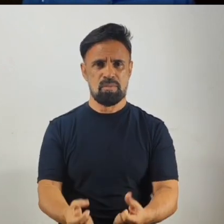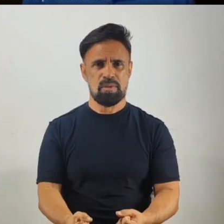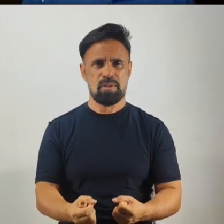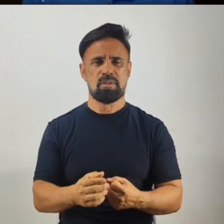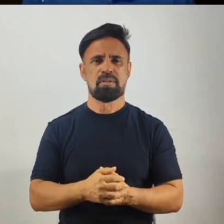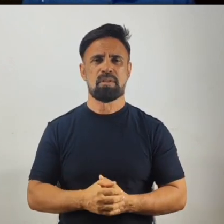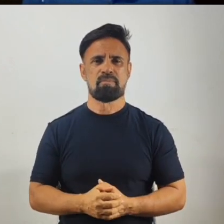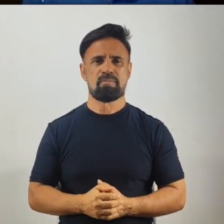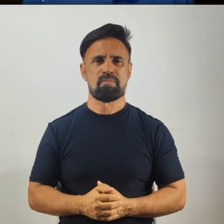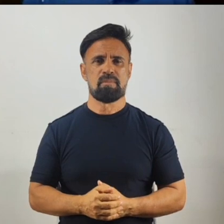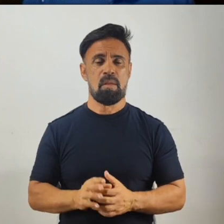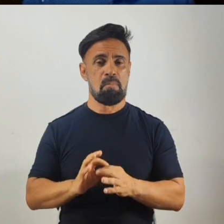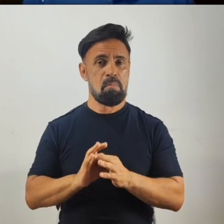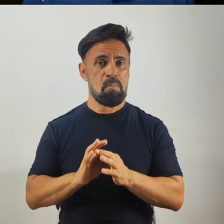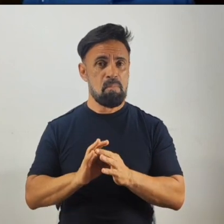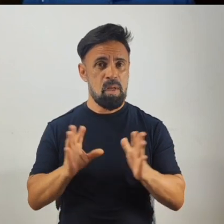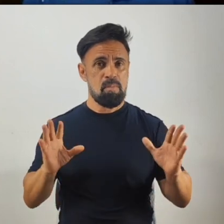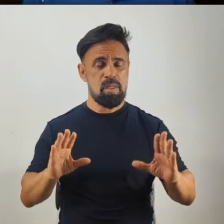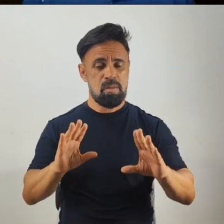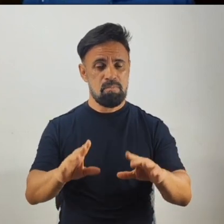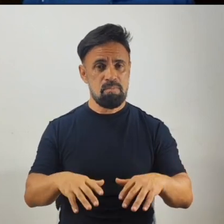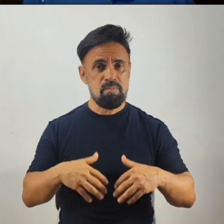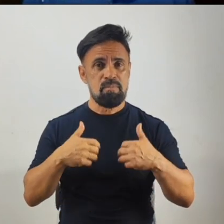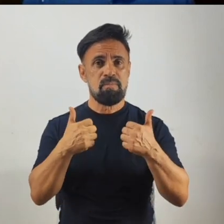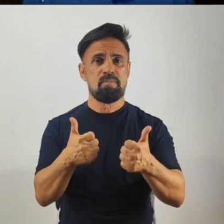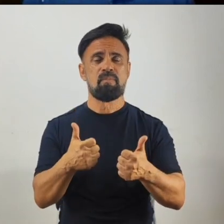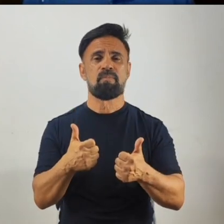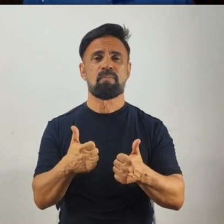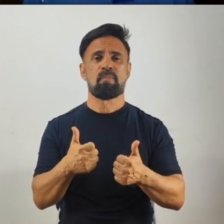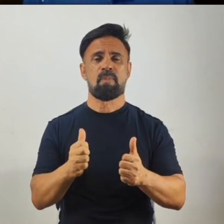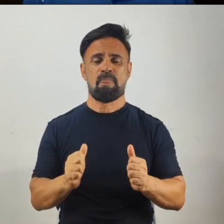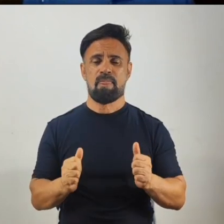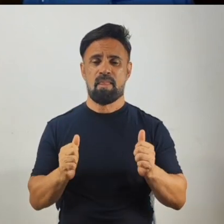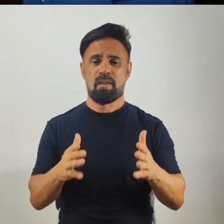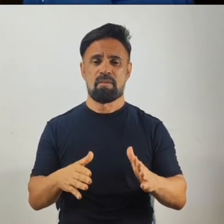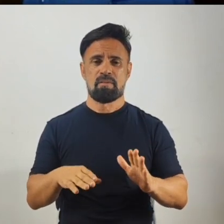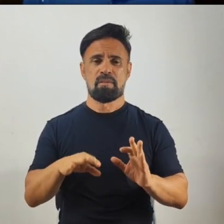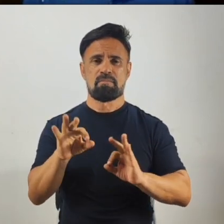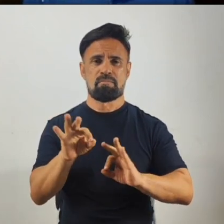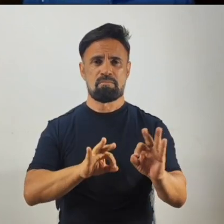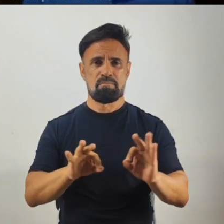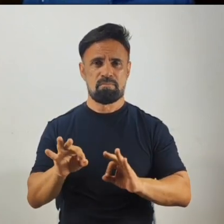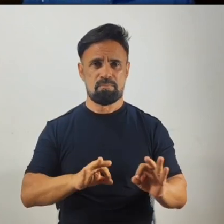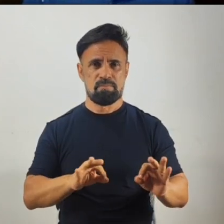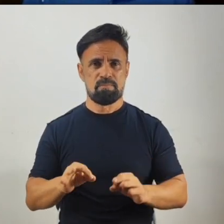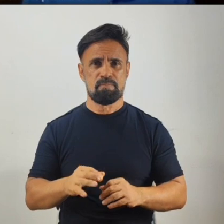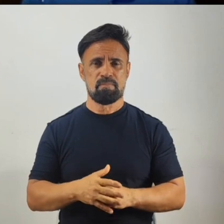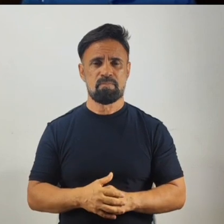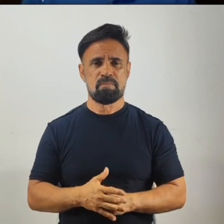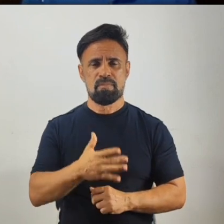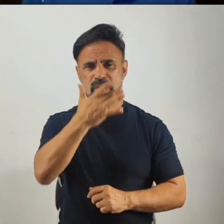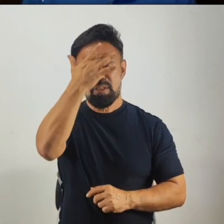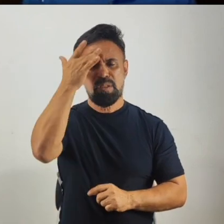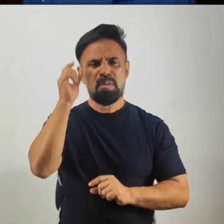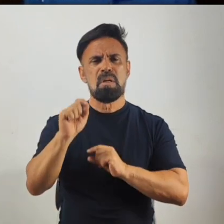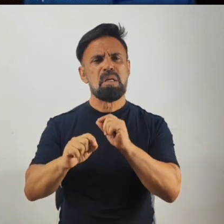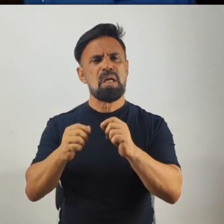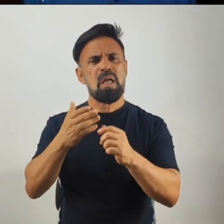sejam formalmente acolhidas, de modo a permitir o aprimoramento das ações